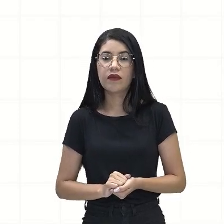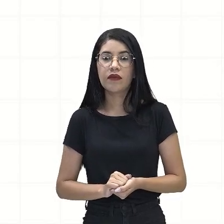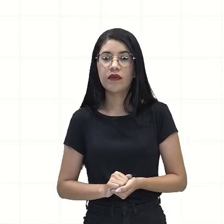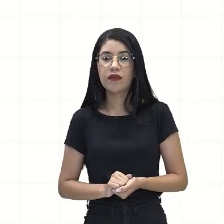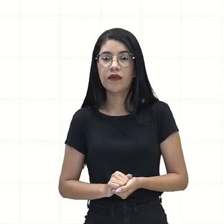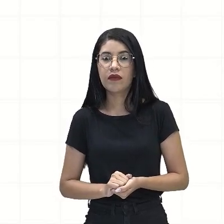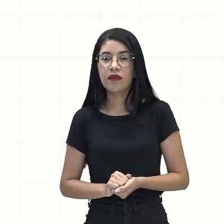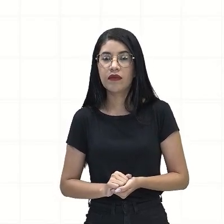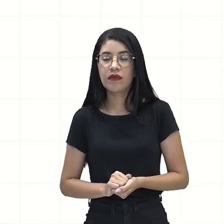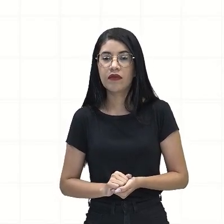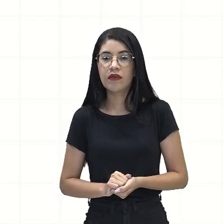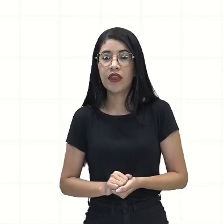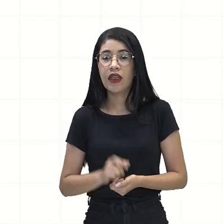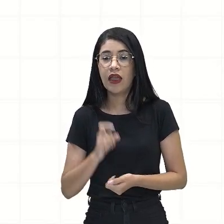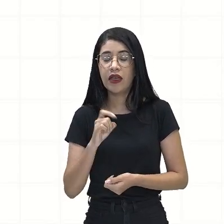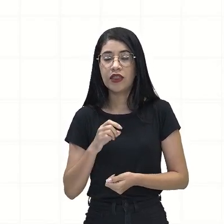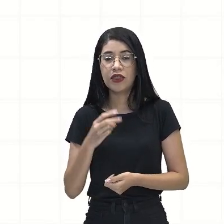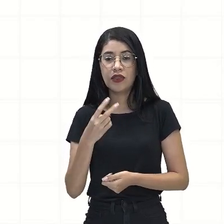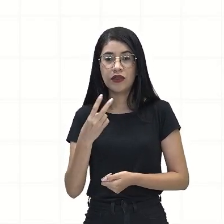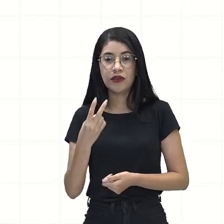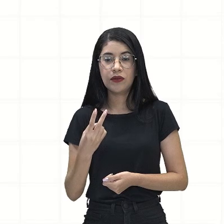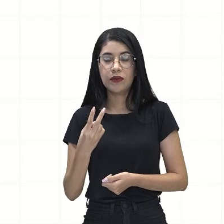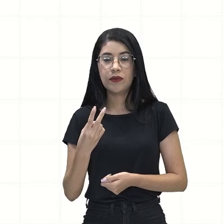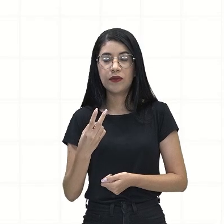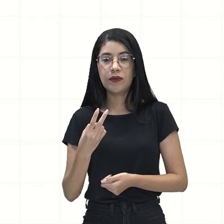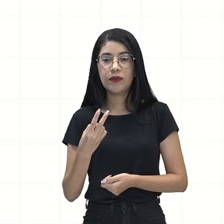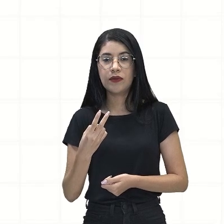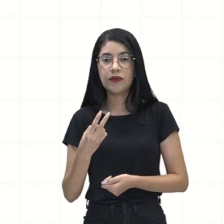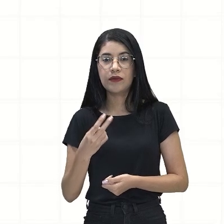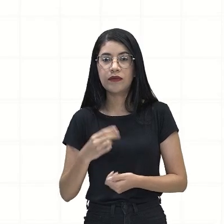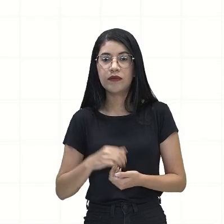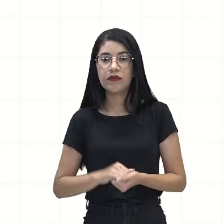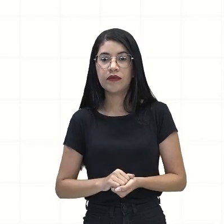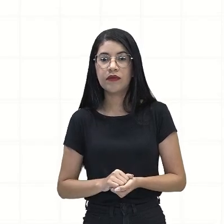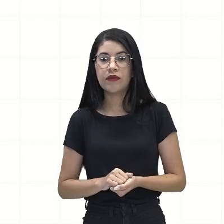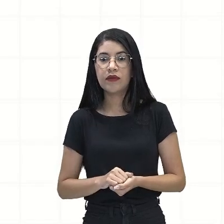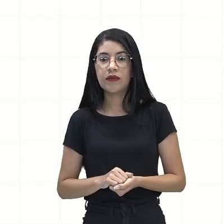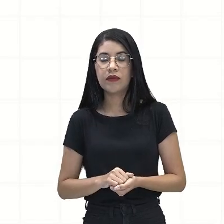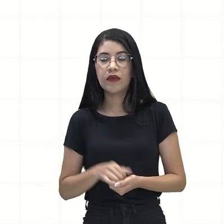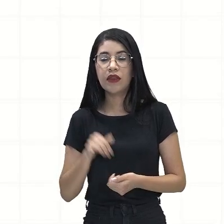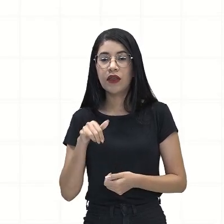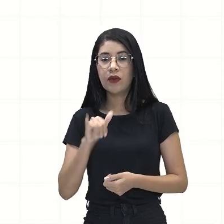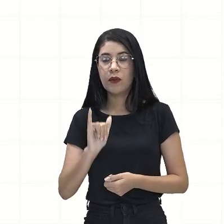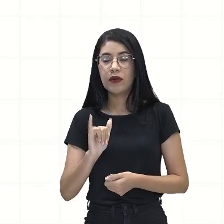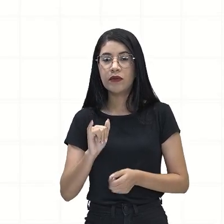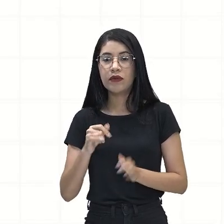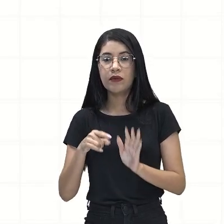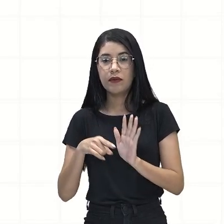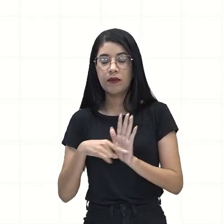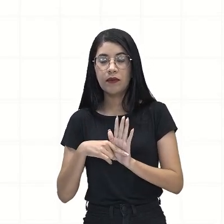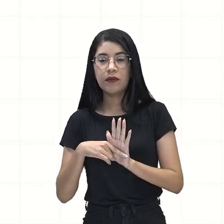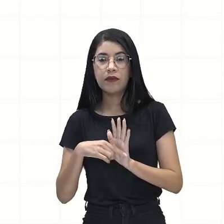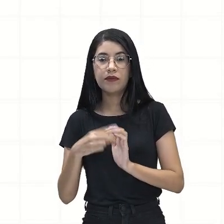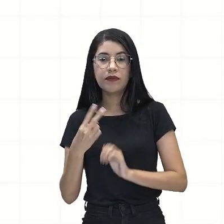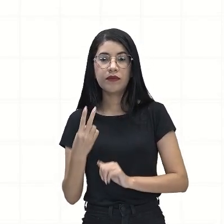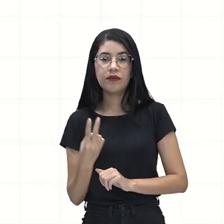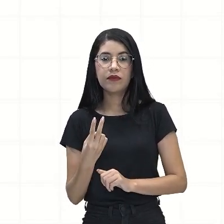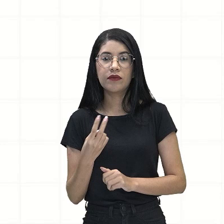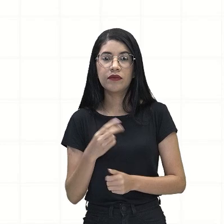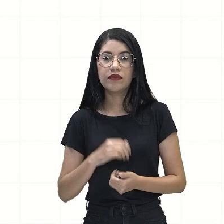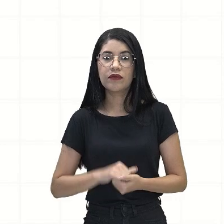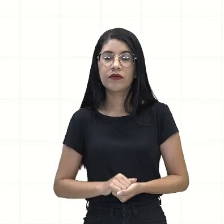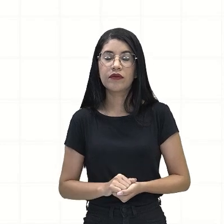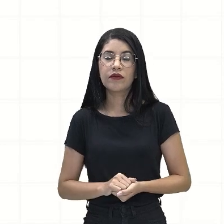primeiro, aí deu 2, né? 2. Depois eu ligo ele aqui no y e deu menos